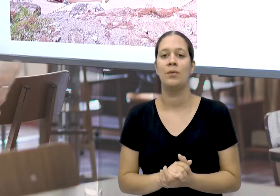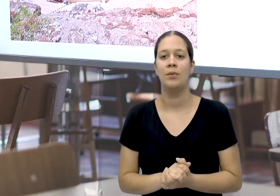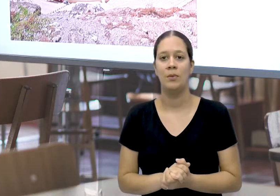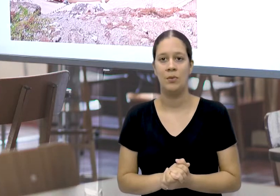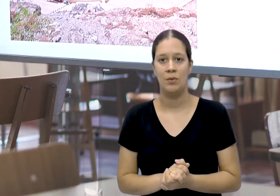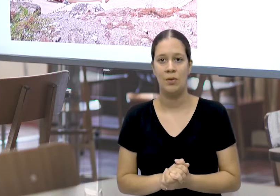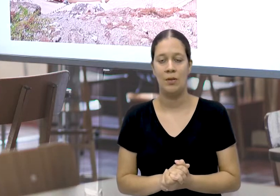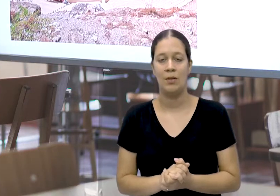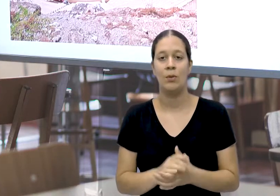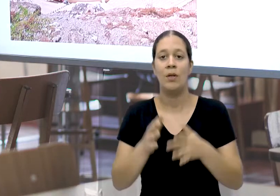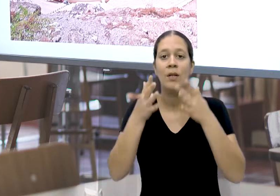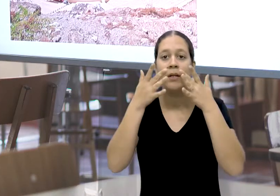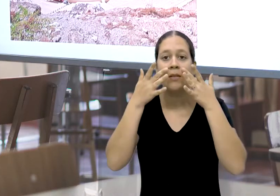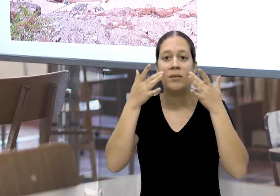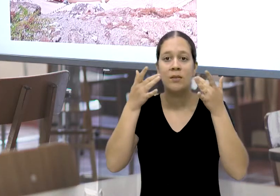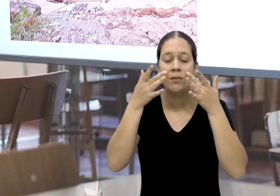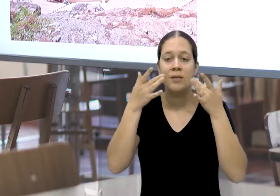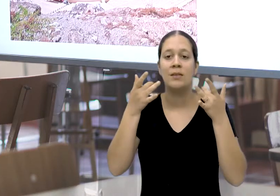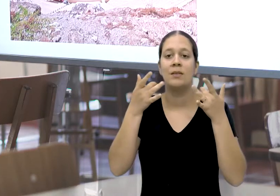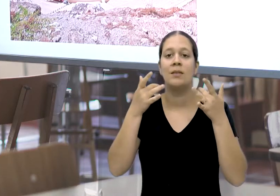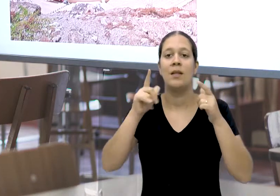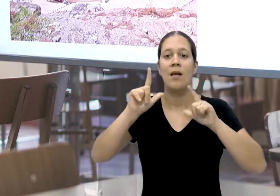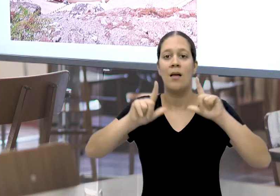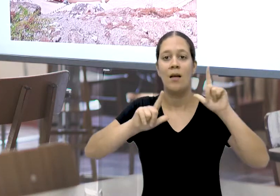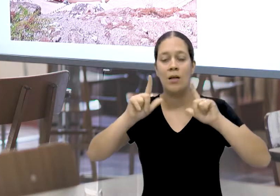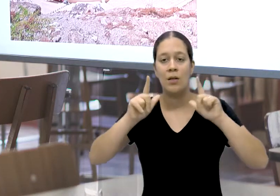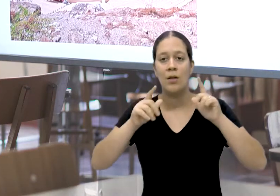Drama é um verbo que quer dizer